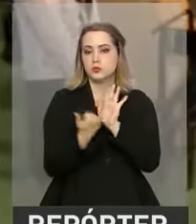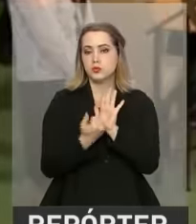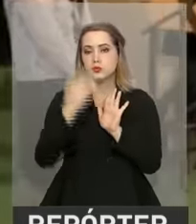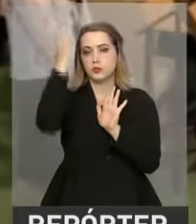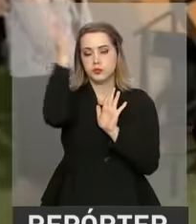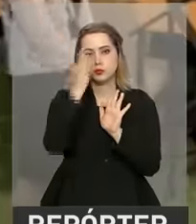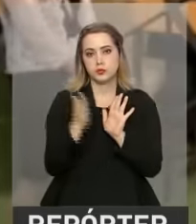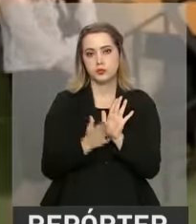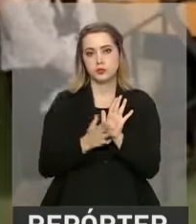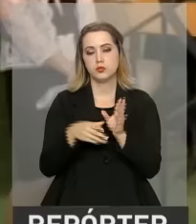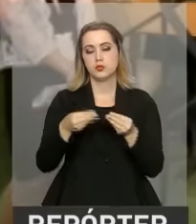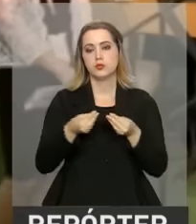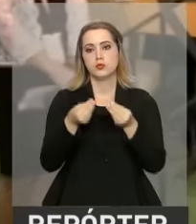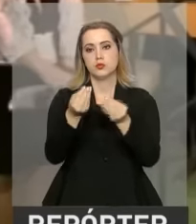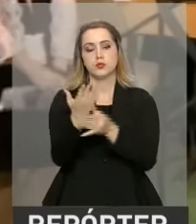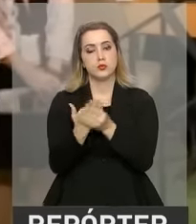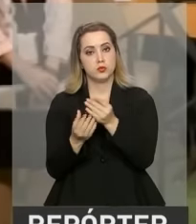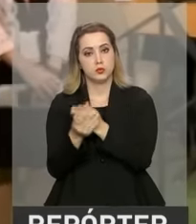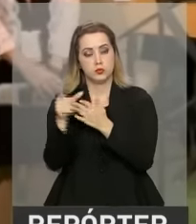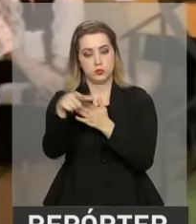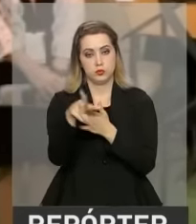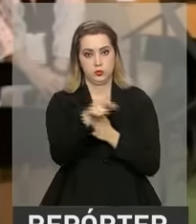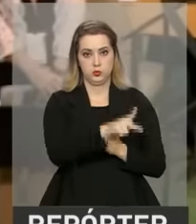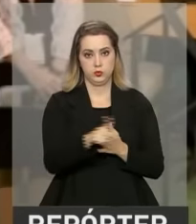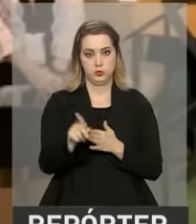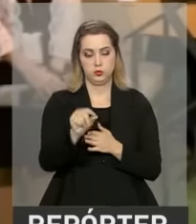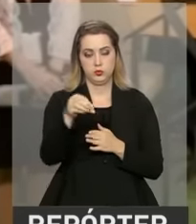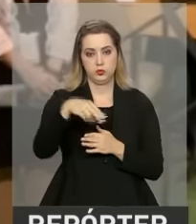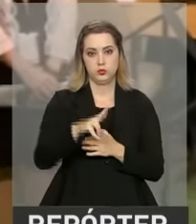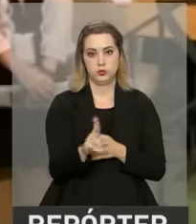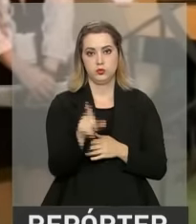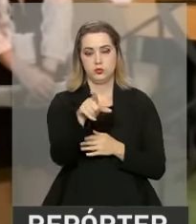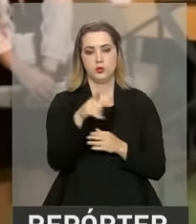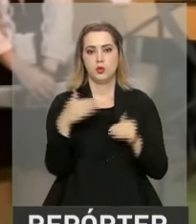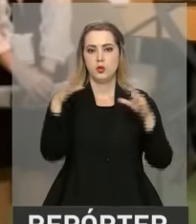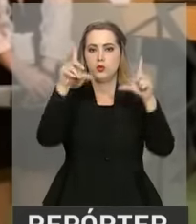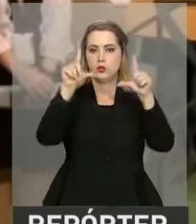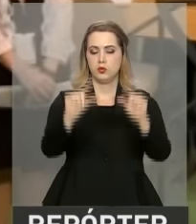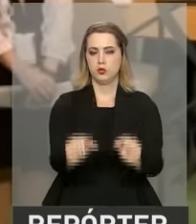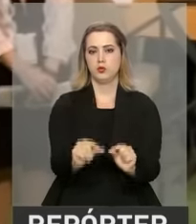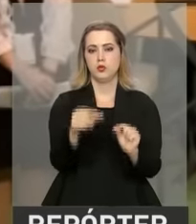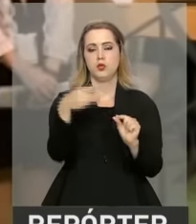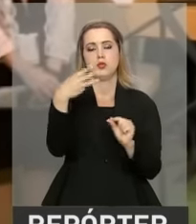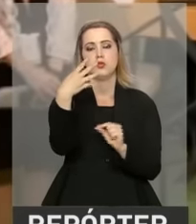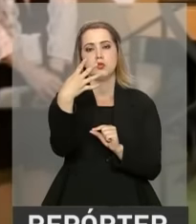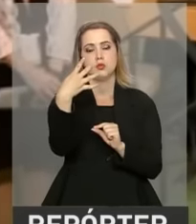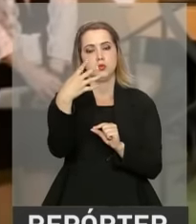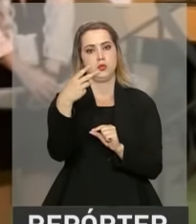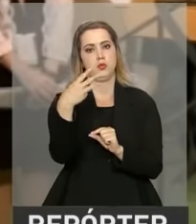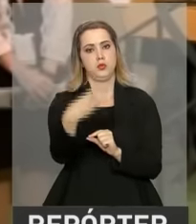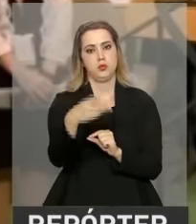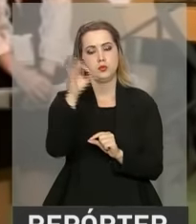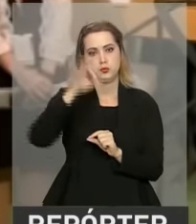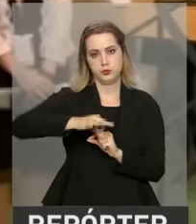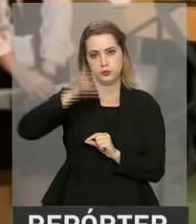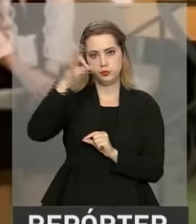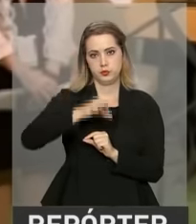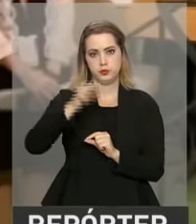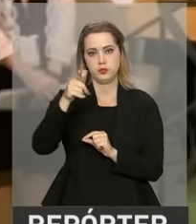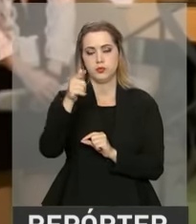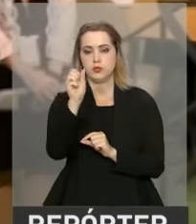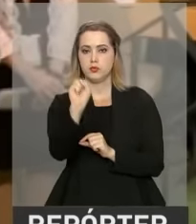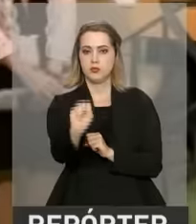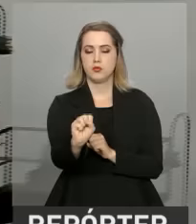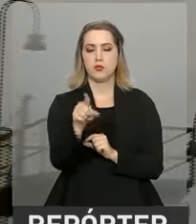nas mãos de Ban Ki-moon. Até 2030, o país quer reduzir em 43% as emissões de gases poluentes